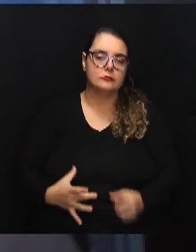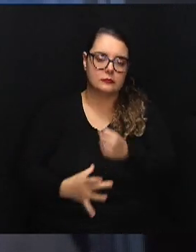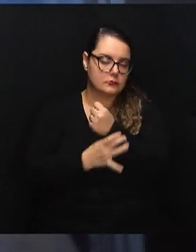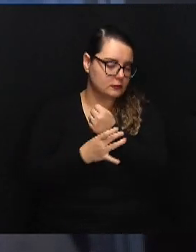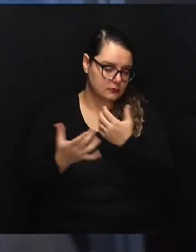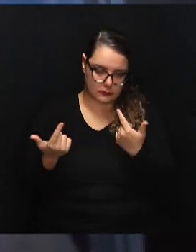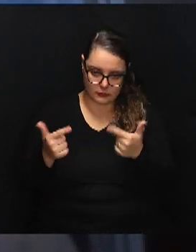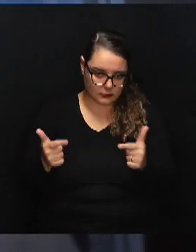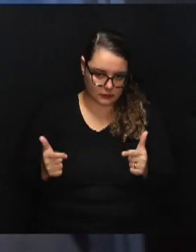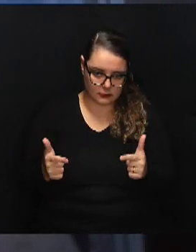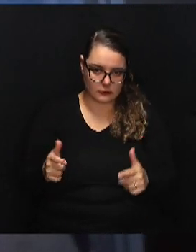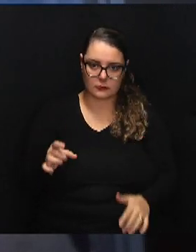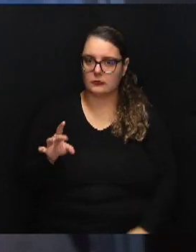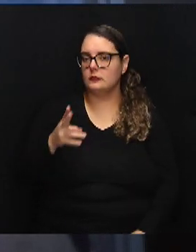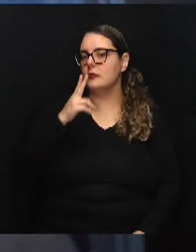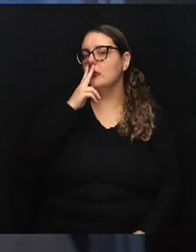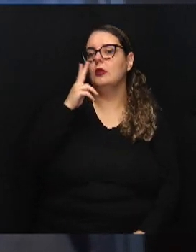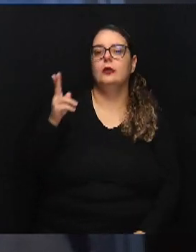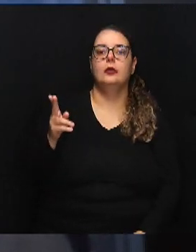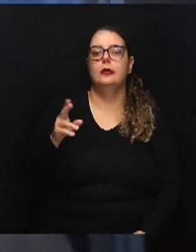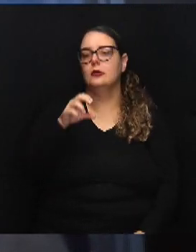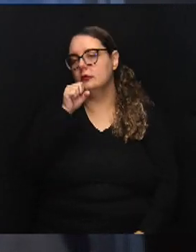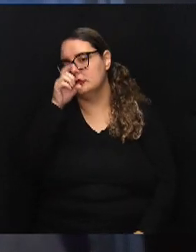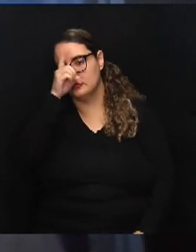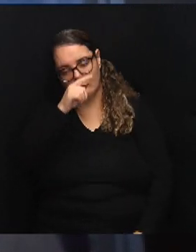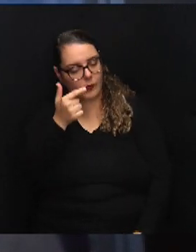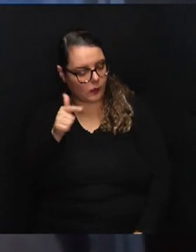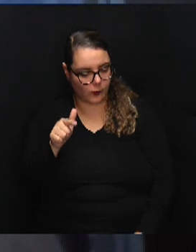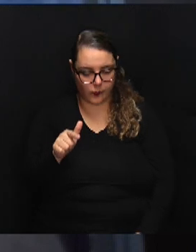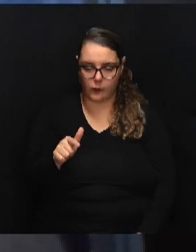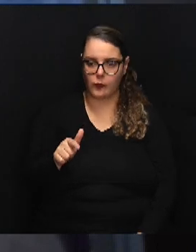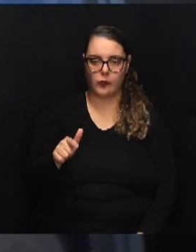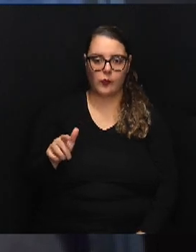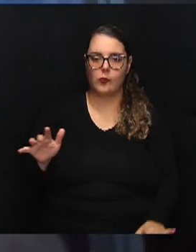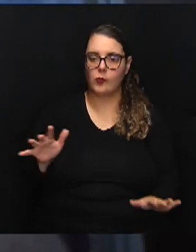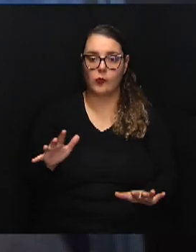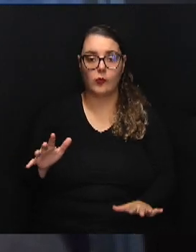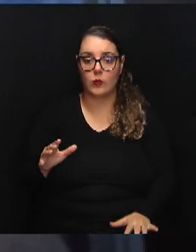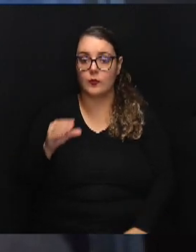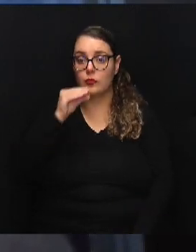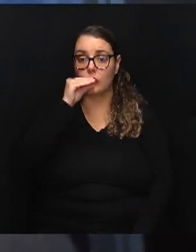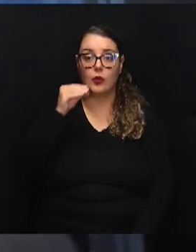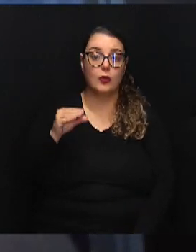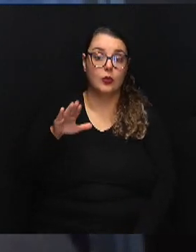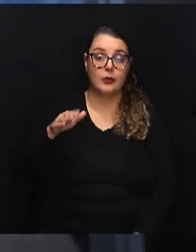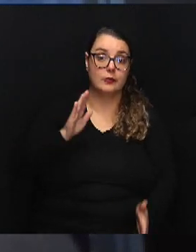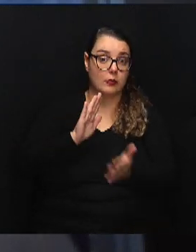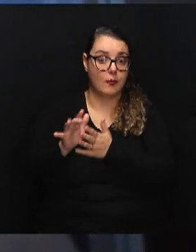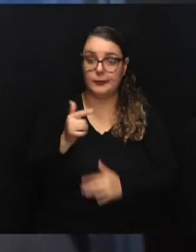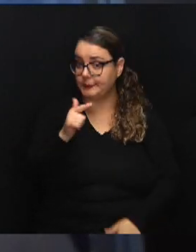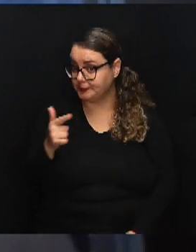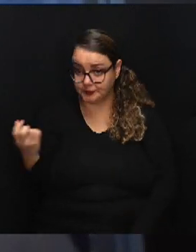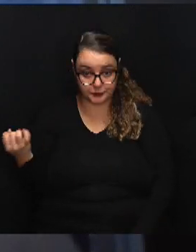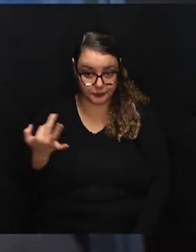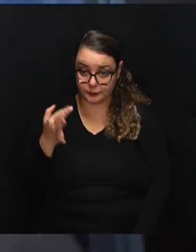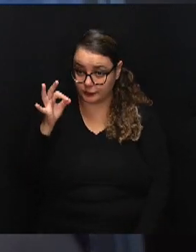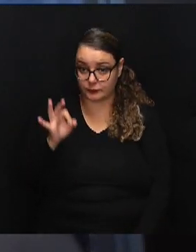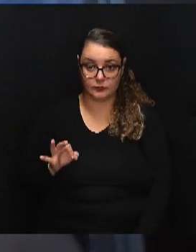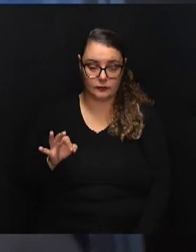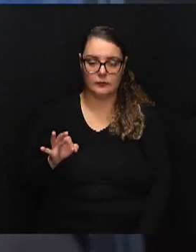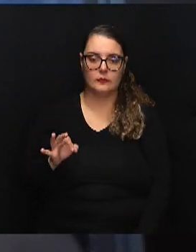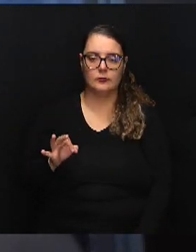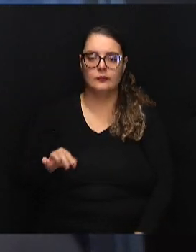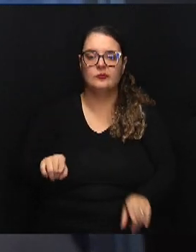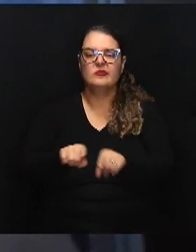né? Eu só fumo no final de semana, eu só fumo cigarro eletrônico quando eu saio. Não existe quantidade segura. E